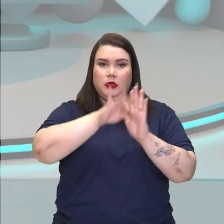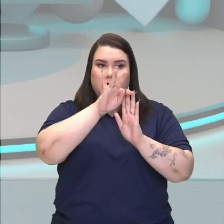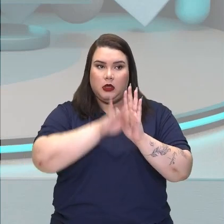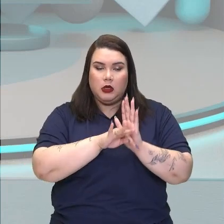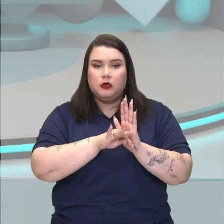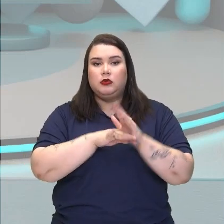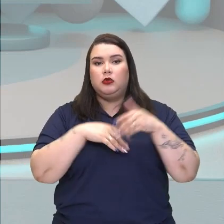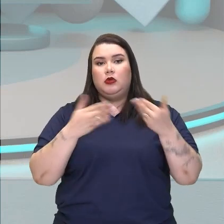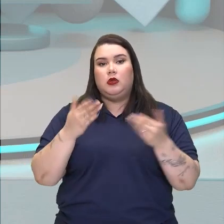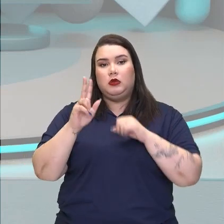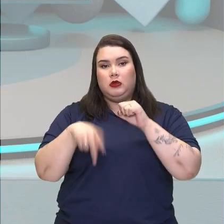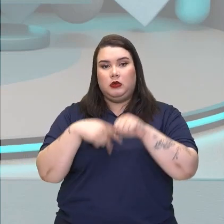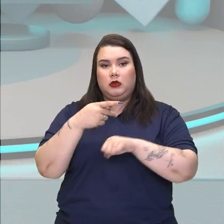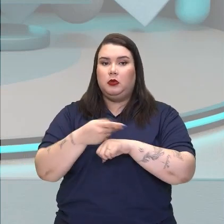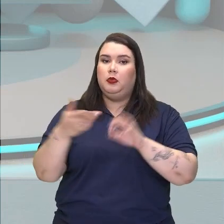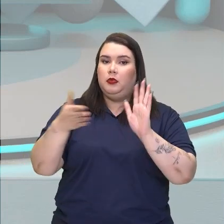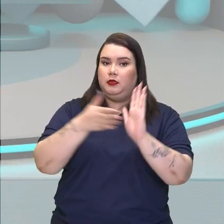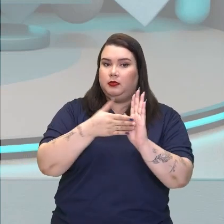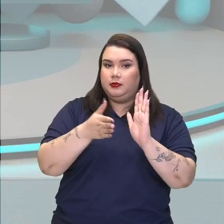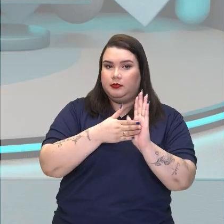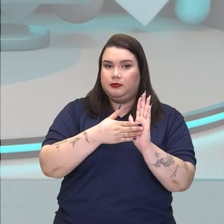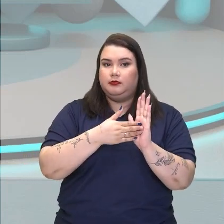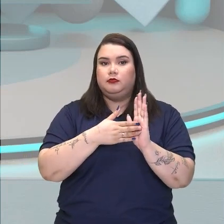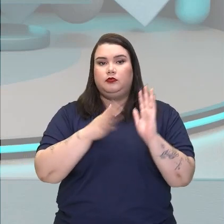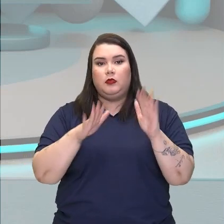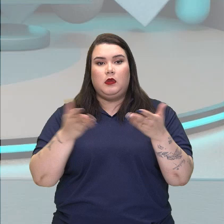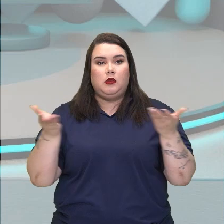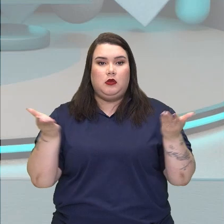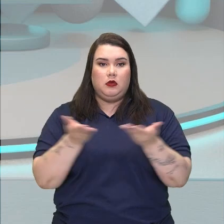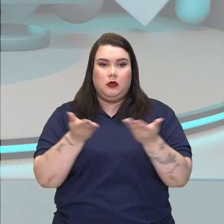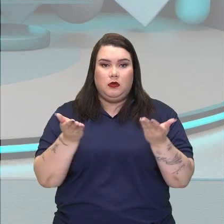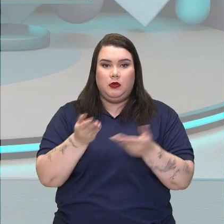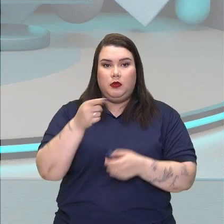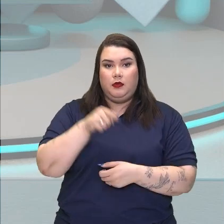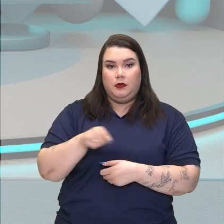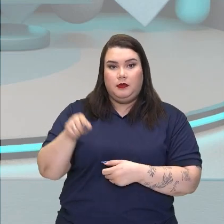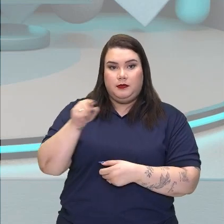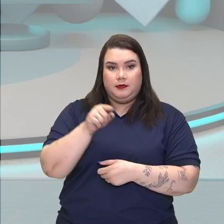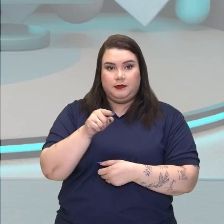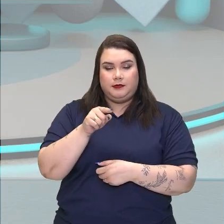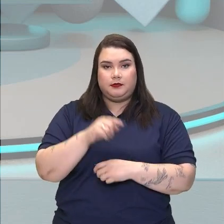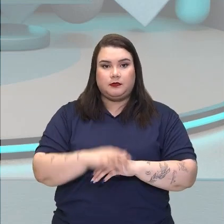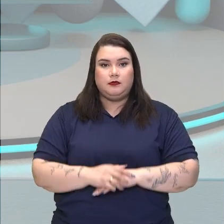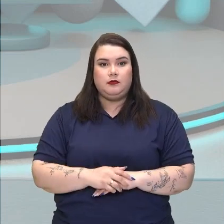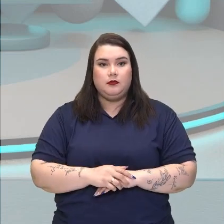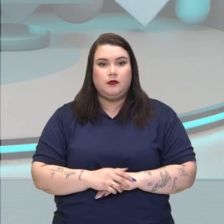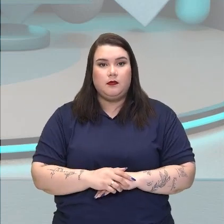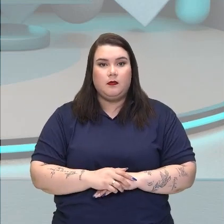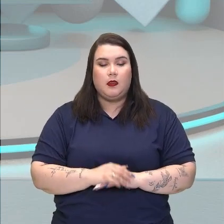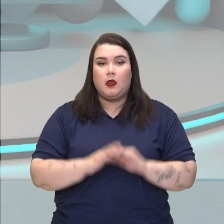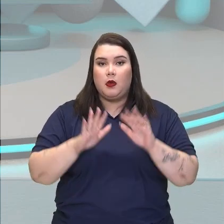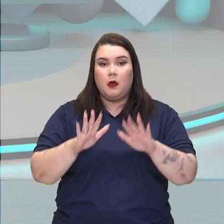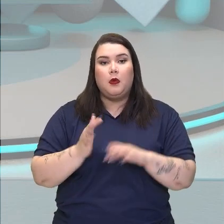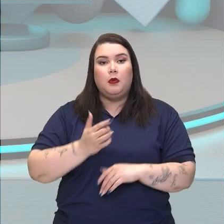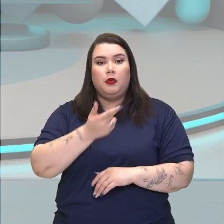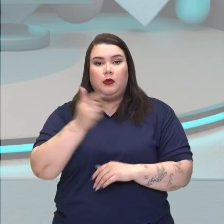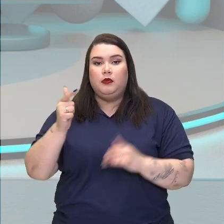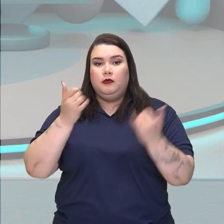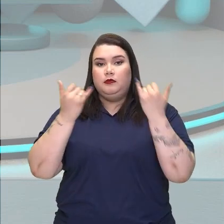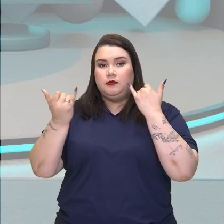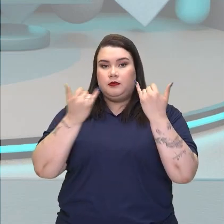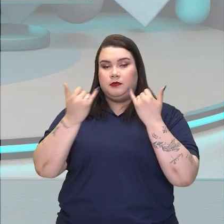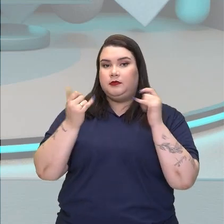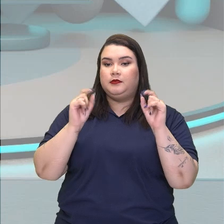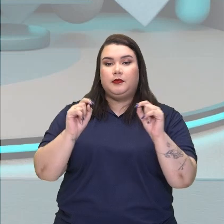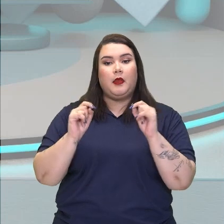motivadores e depois a proposta. Agora vocês, outra situação interessante, né? Que não é só